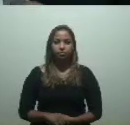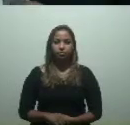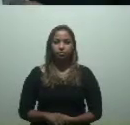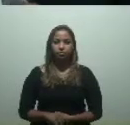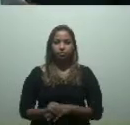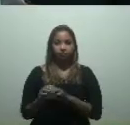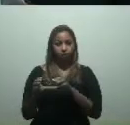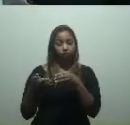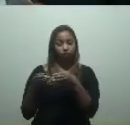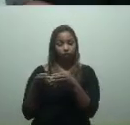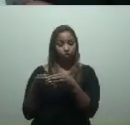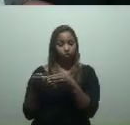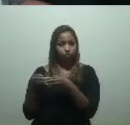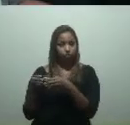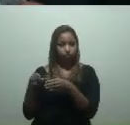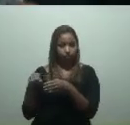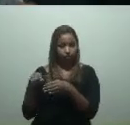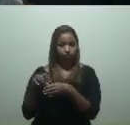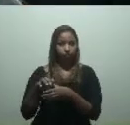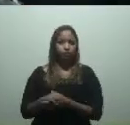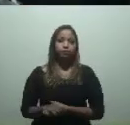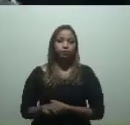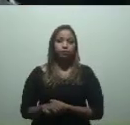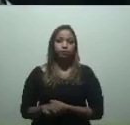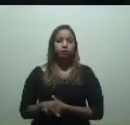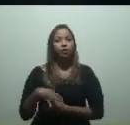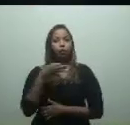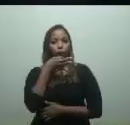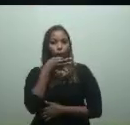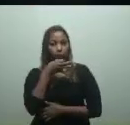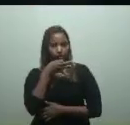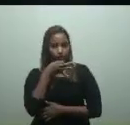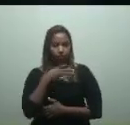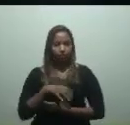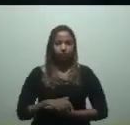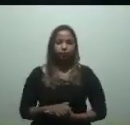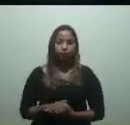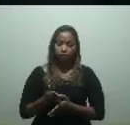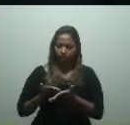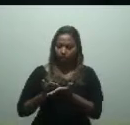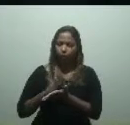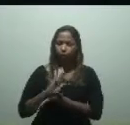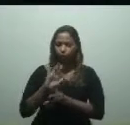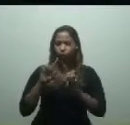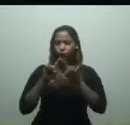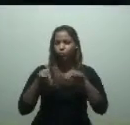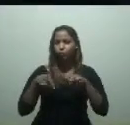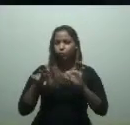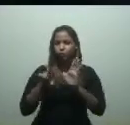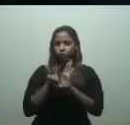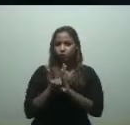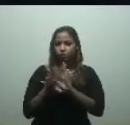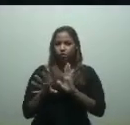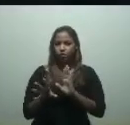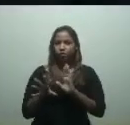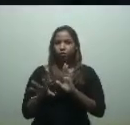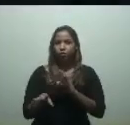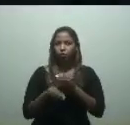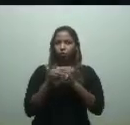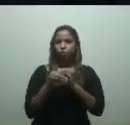A comissão supramencionada opina pela aprovação do projeto de lei complementar